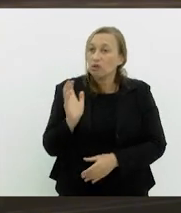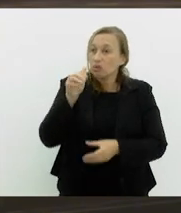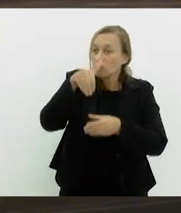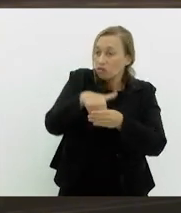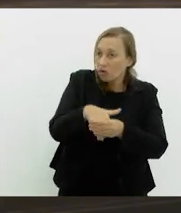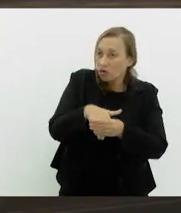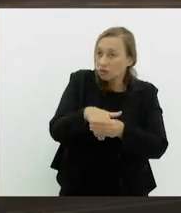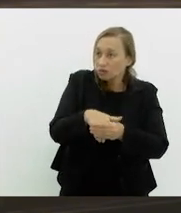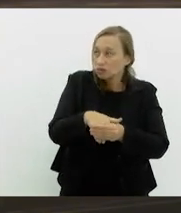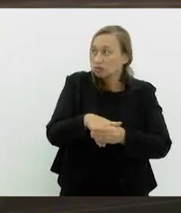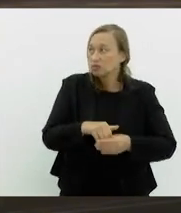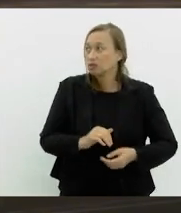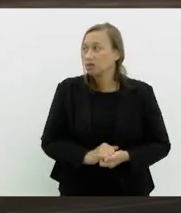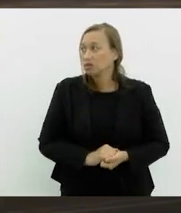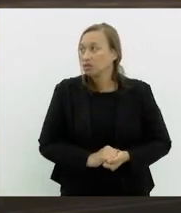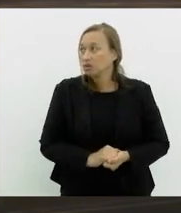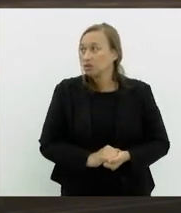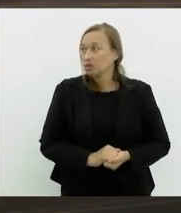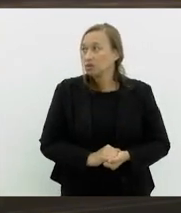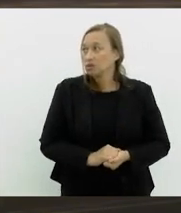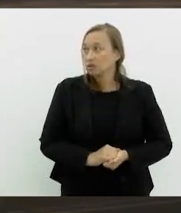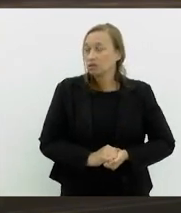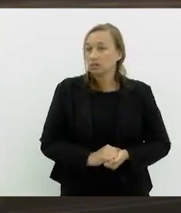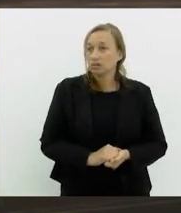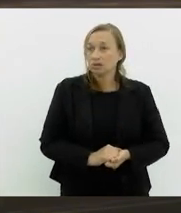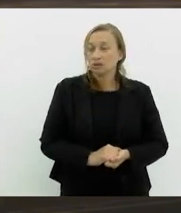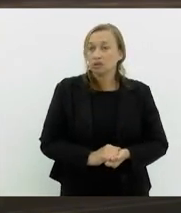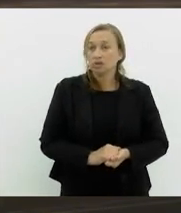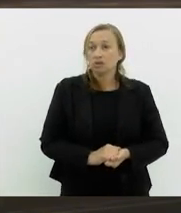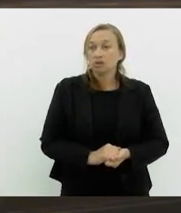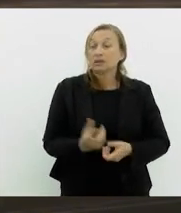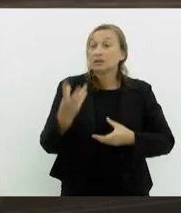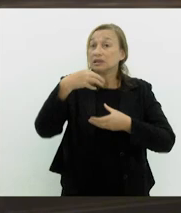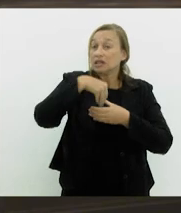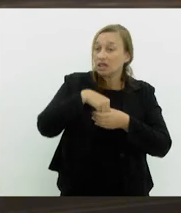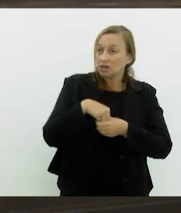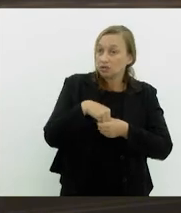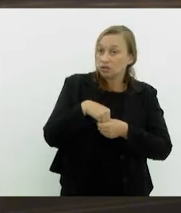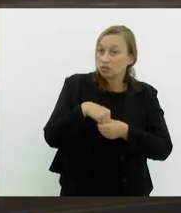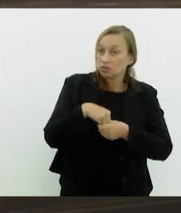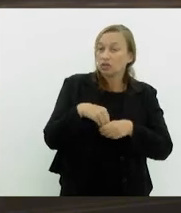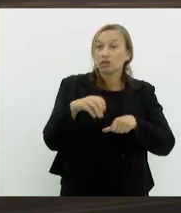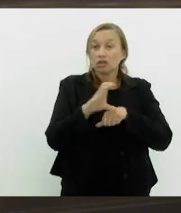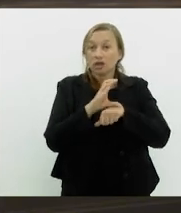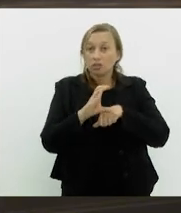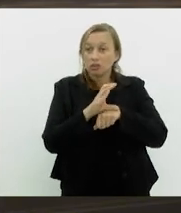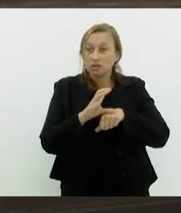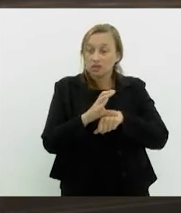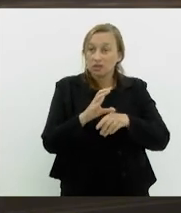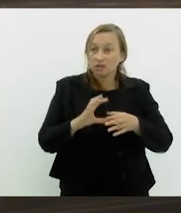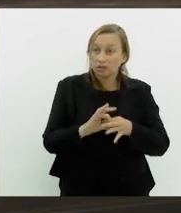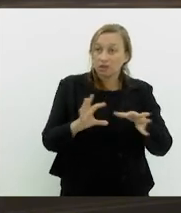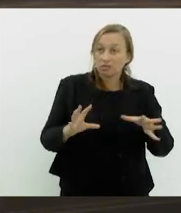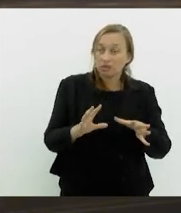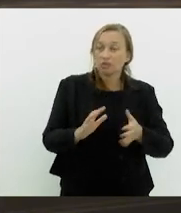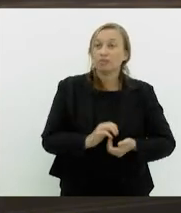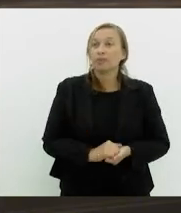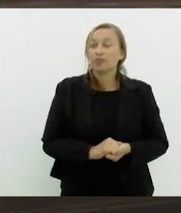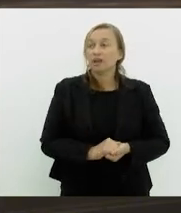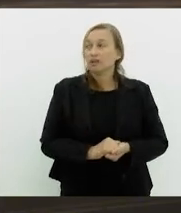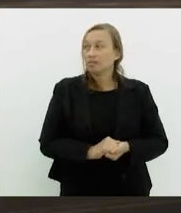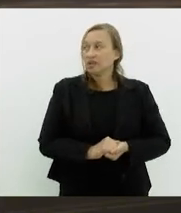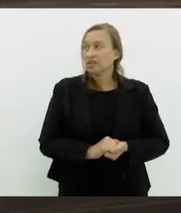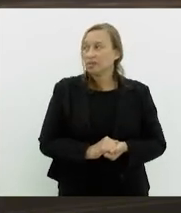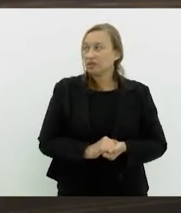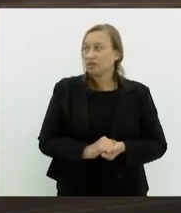sufrágio, seja exercida dentro do que a Constituição permite e dentro de uma legalidade.